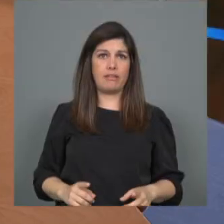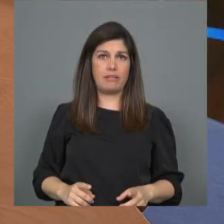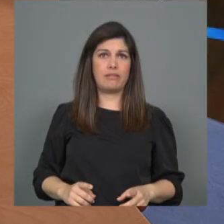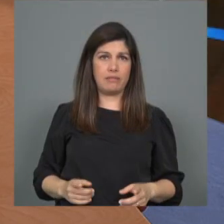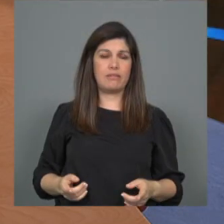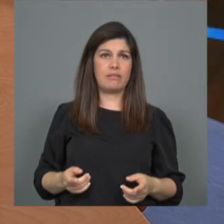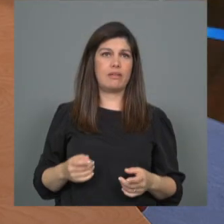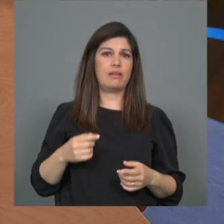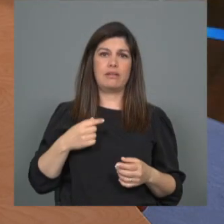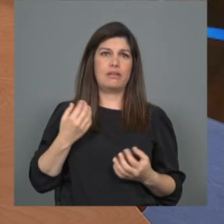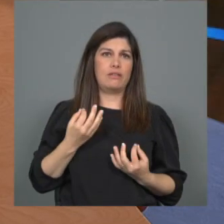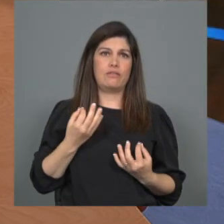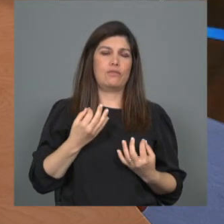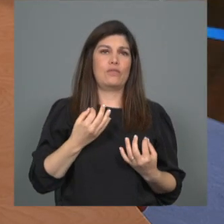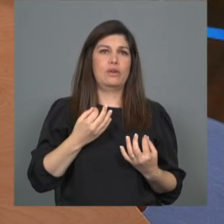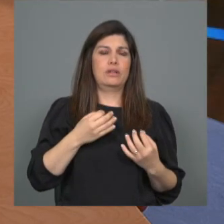fundos com barcos e não sei quantos.